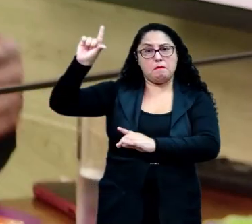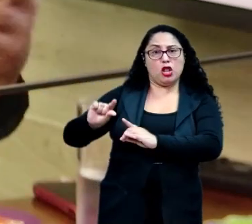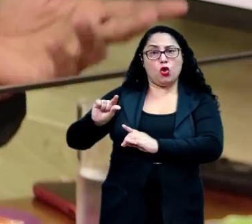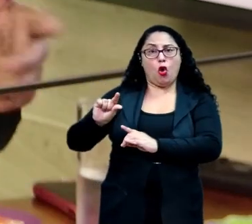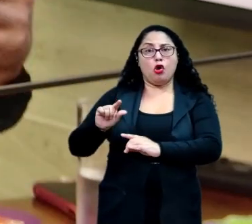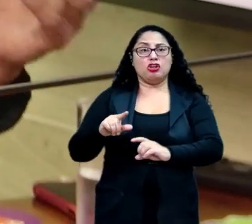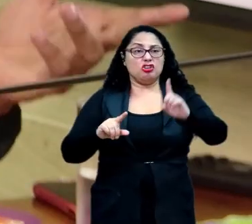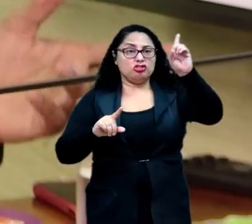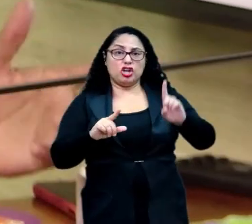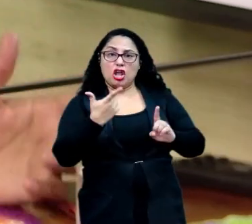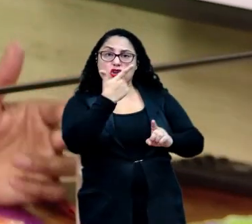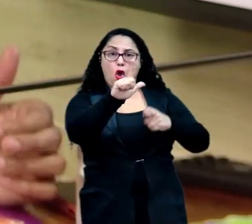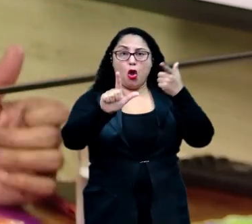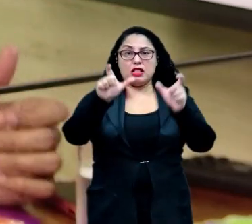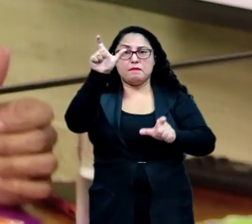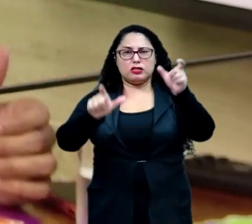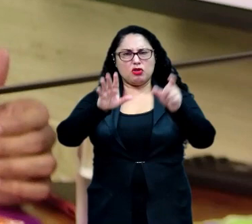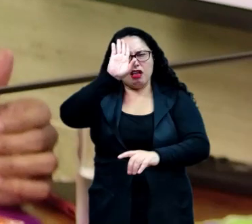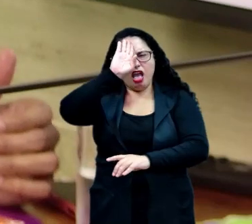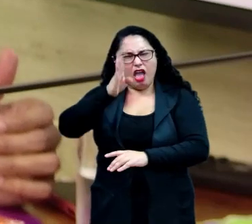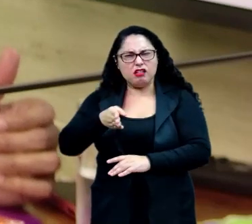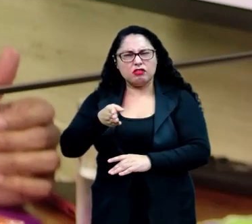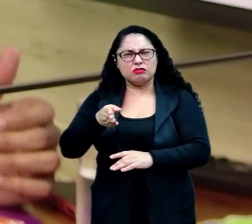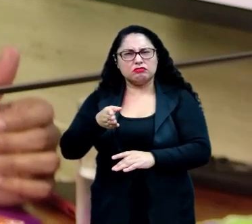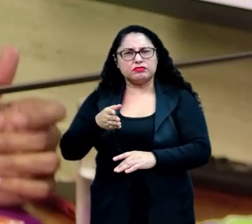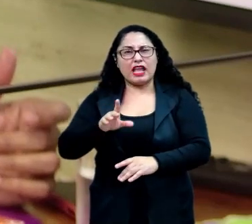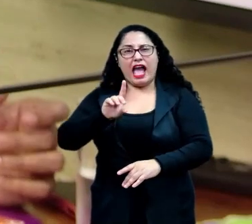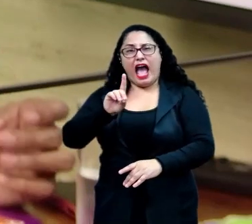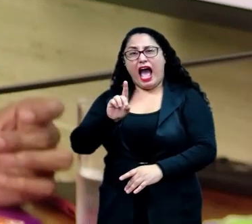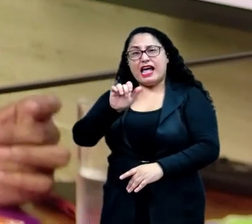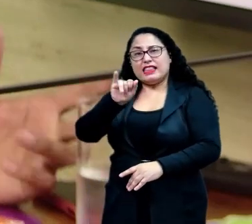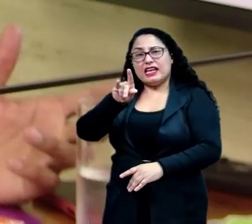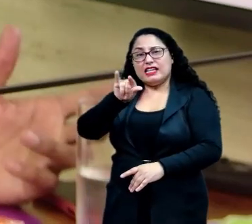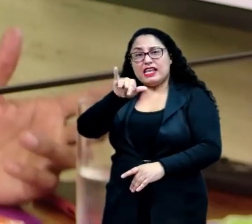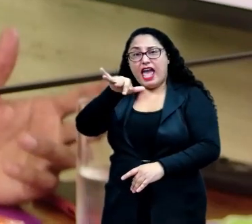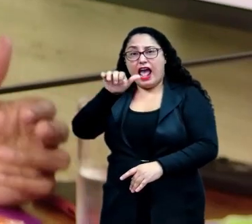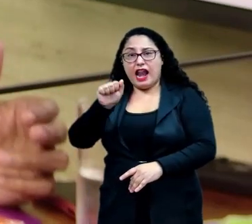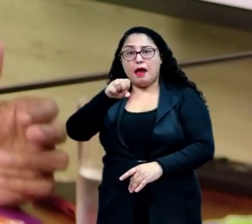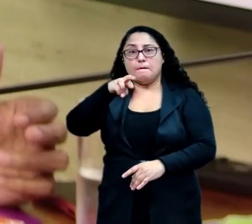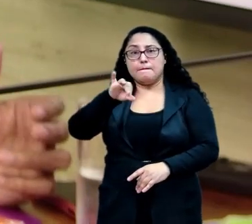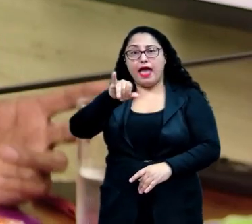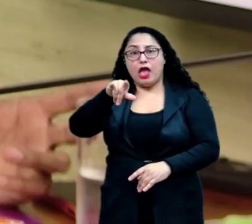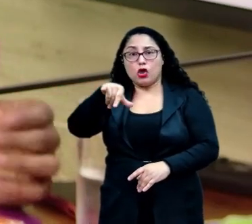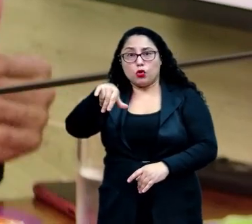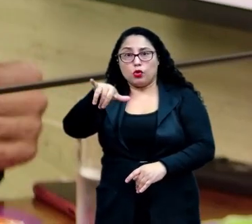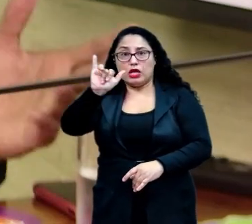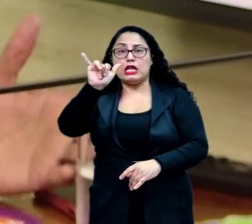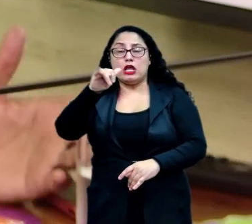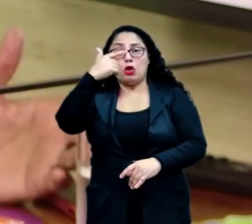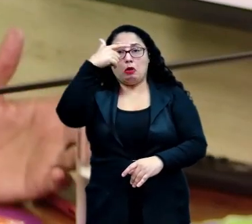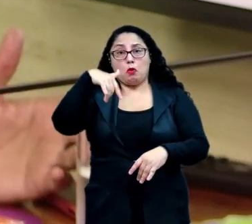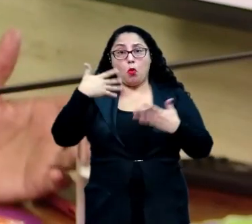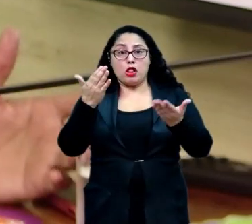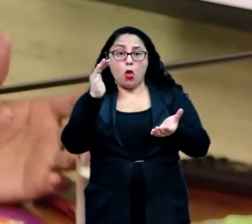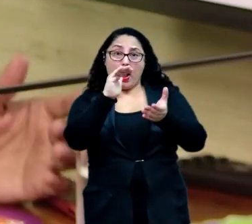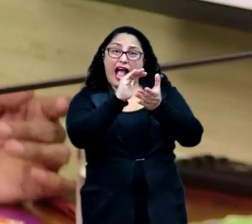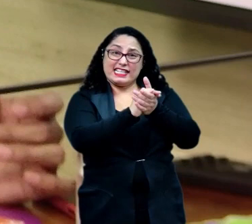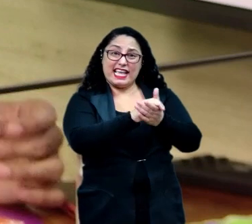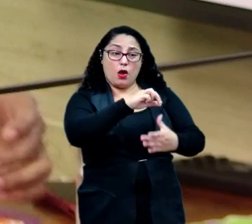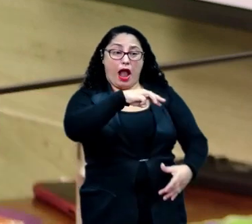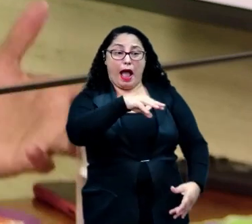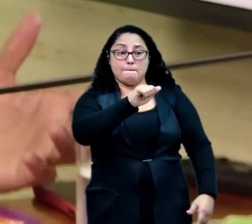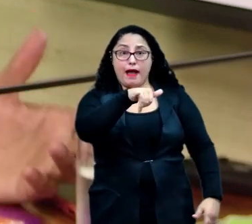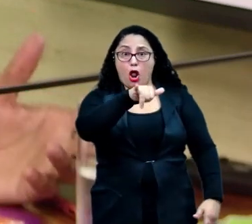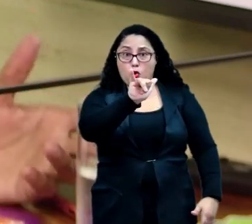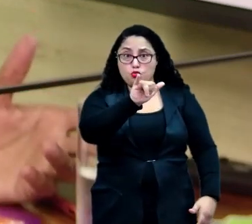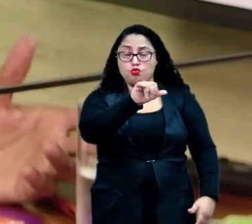que os direitos de outras pessoas heterossexuais. A Daniela Mercury falou na Câmara, assim, quando eu casei com a Malu, eu